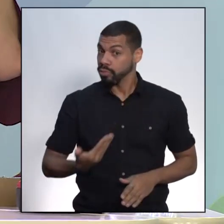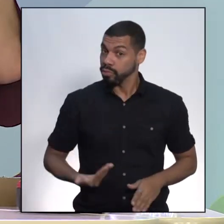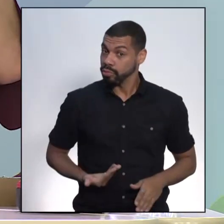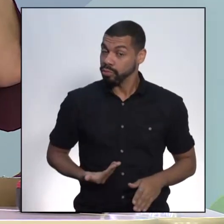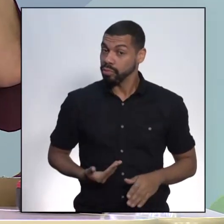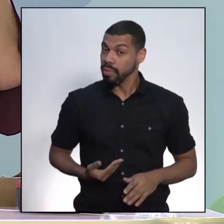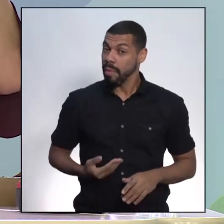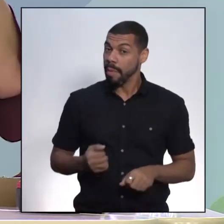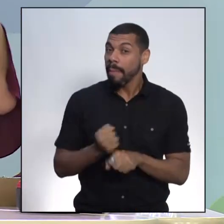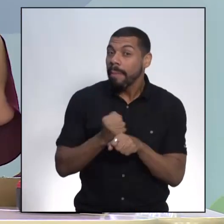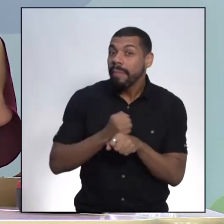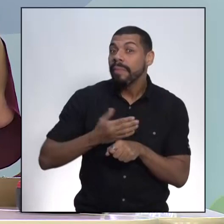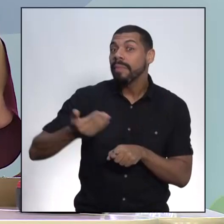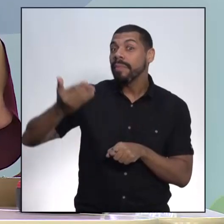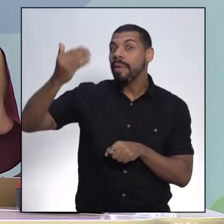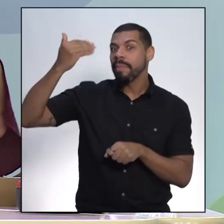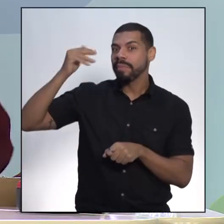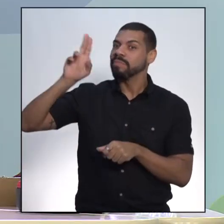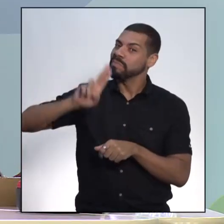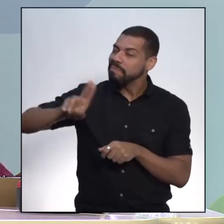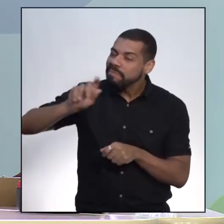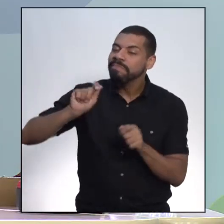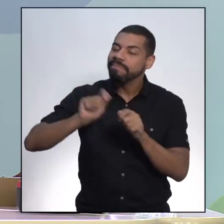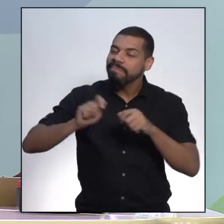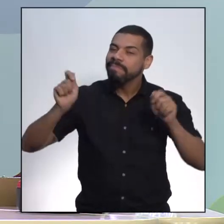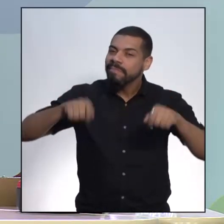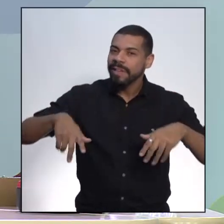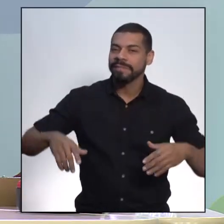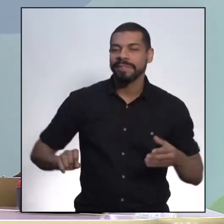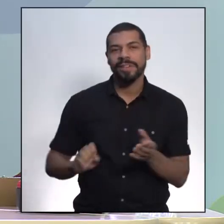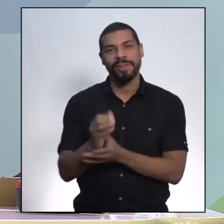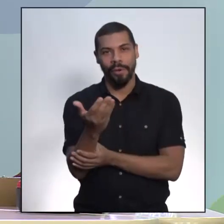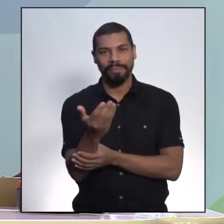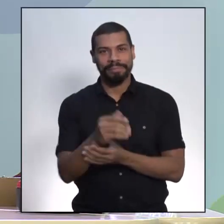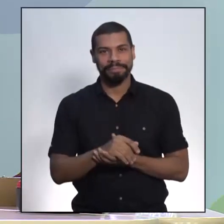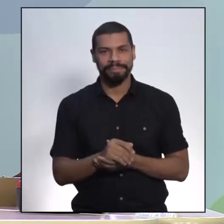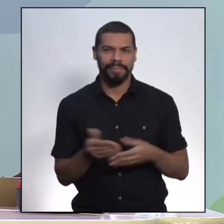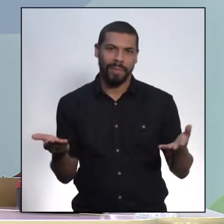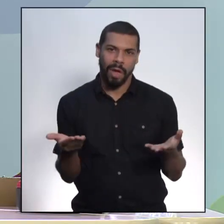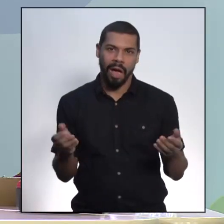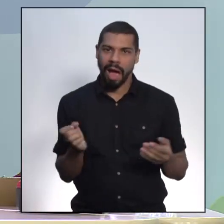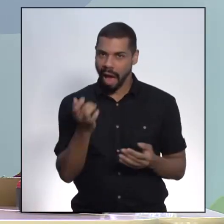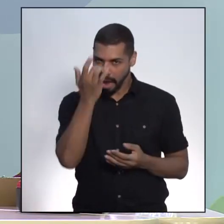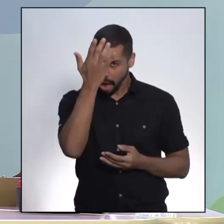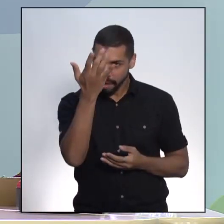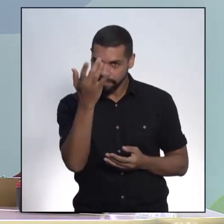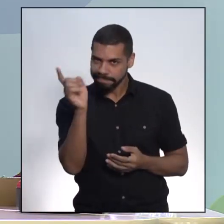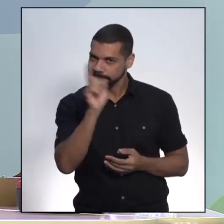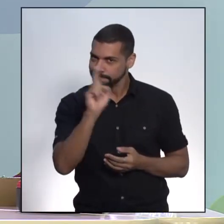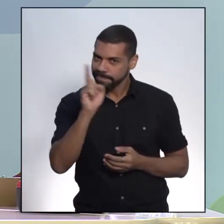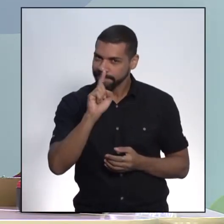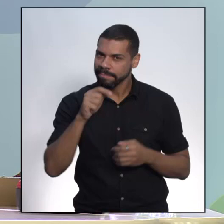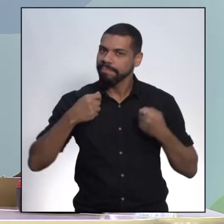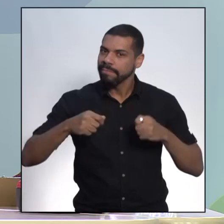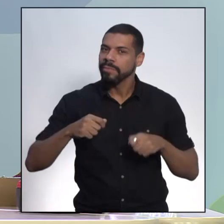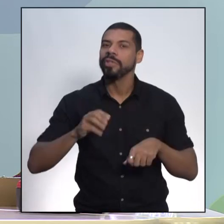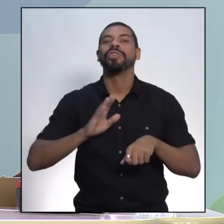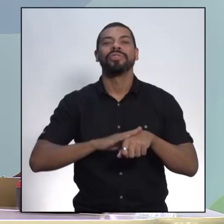um dia pôs a mão na massa e fez essa invenção. Lógico que não é assim, né? De um dia para o outro, porque ele precisou